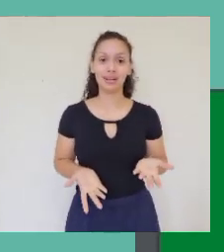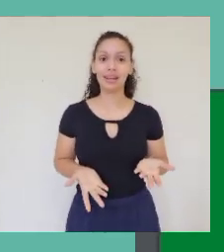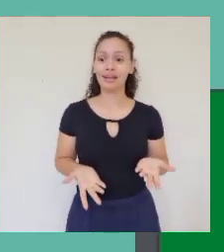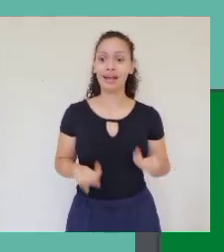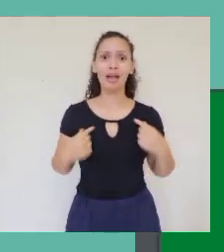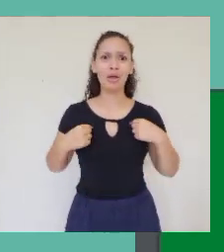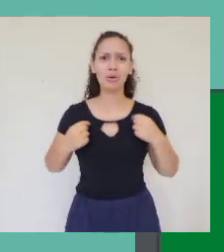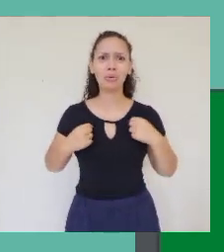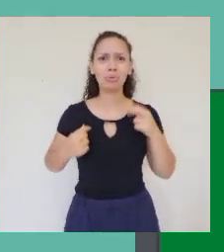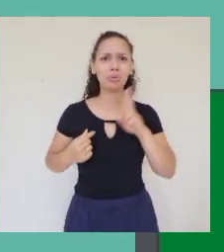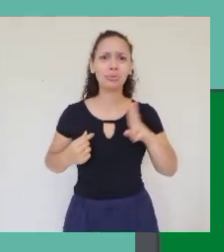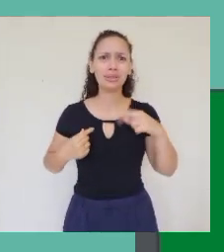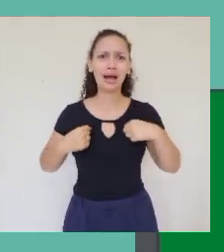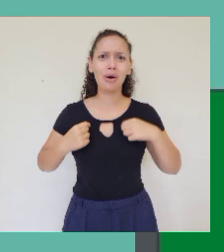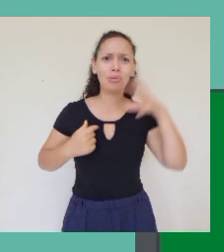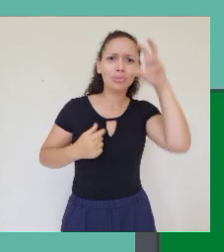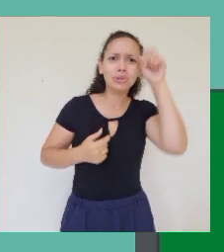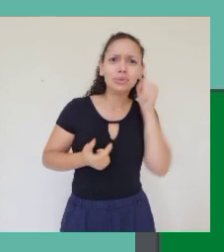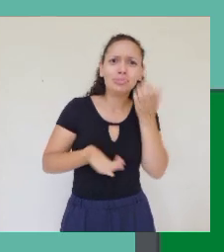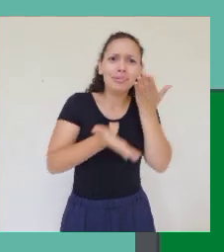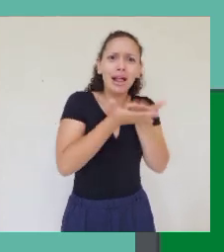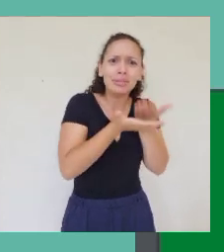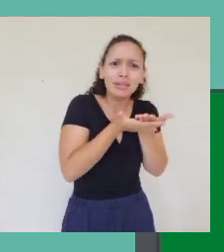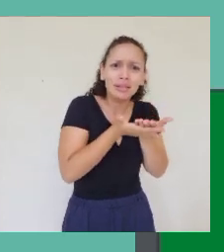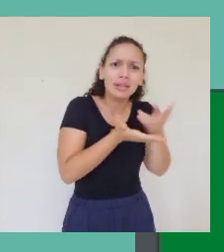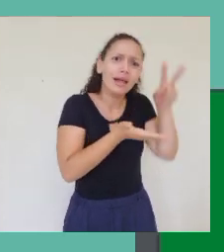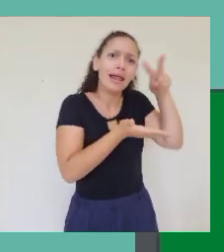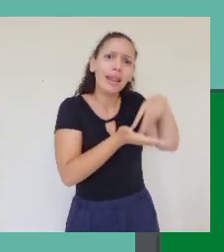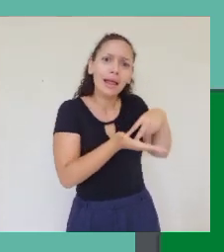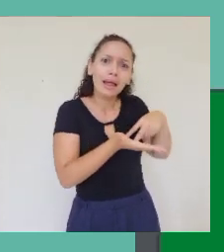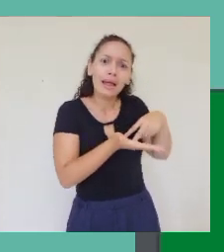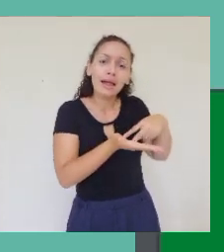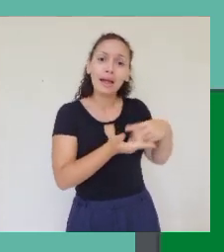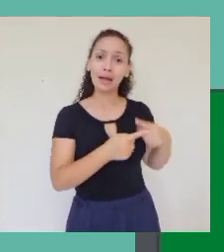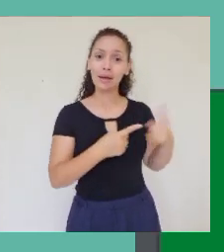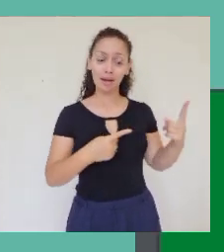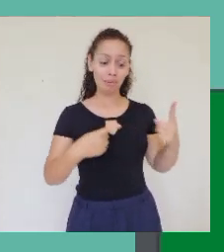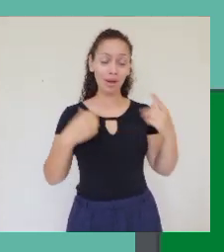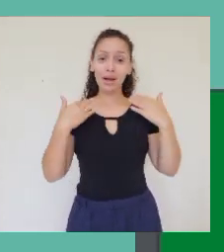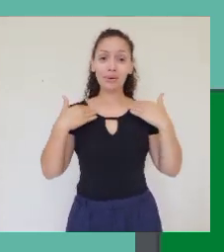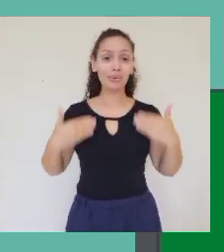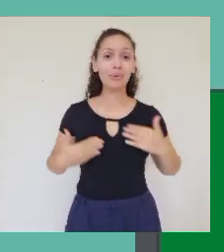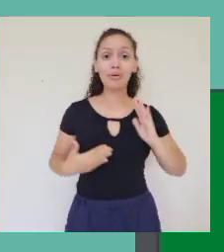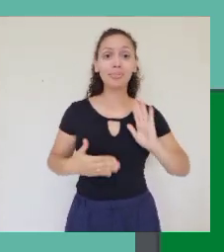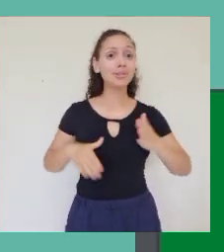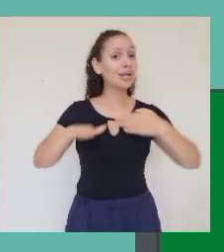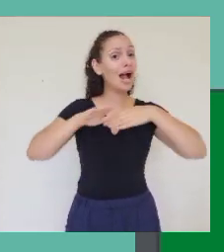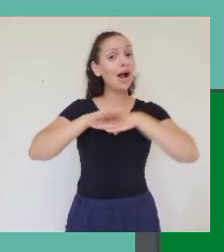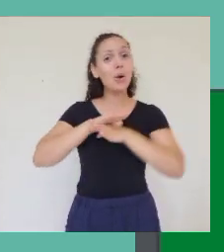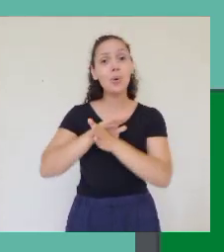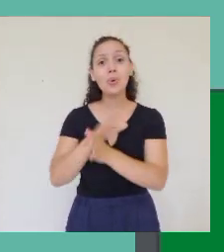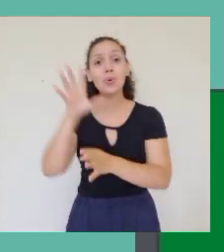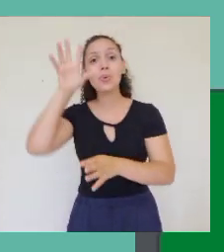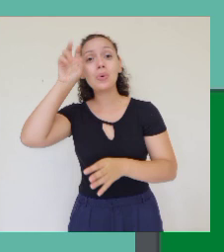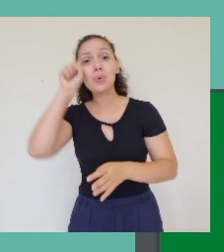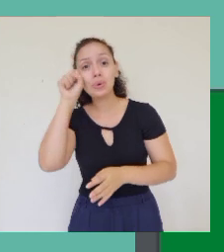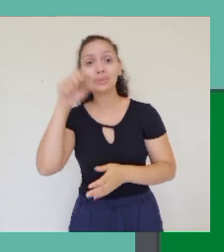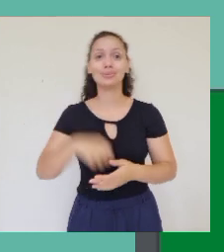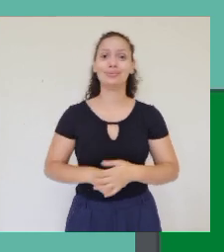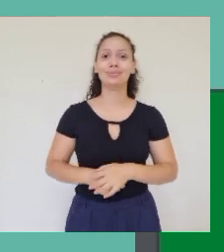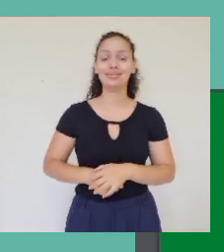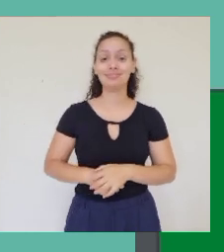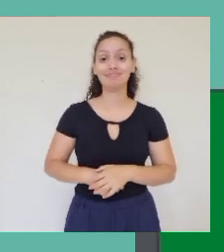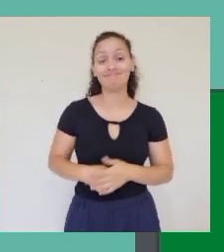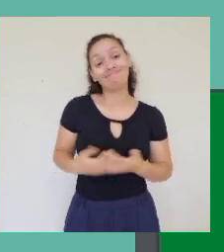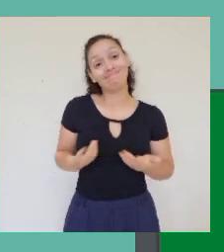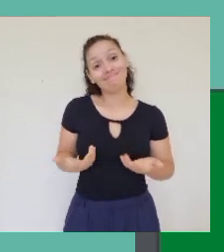estudar, para ler um livro. E, obviamente, o seu corpo já está acostumado com aquela vestimenta para dormir. Então, você já vai ser induzido ao